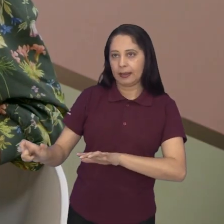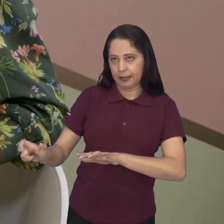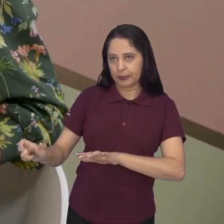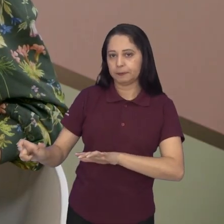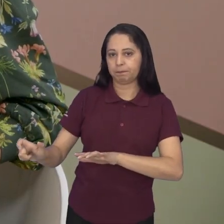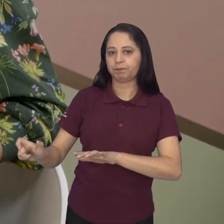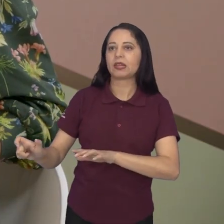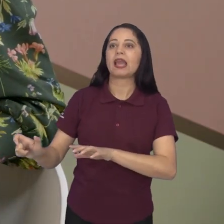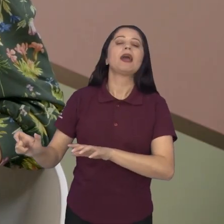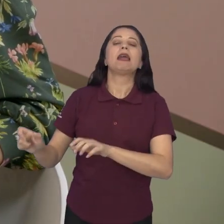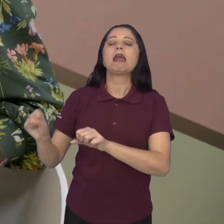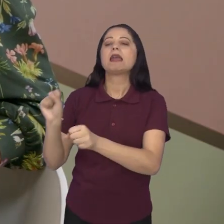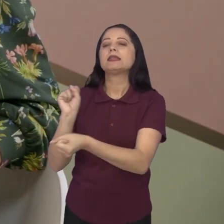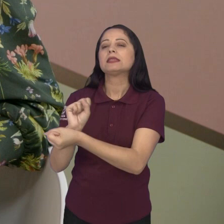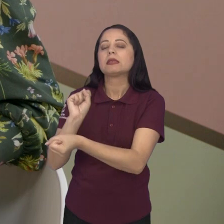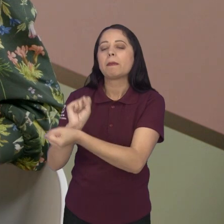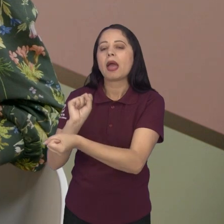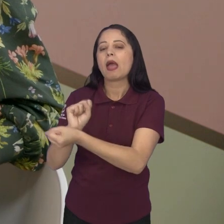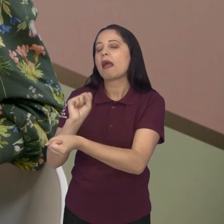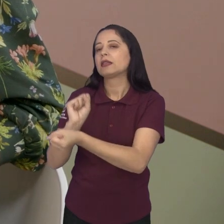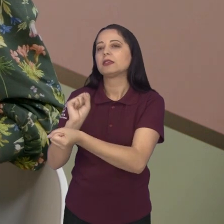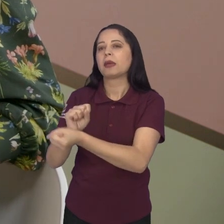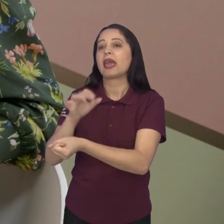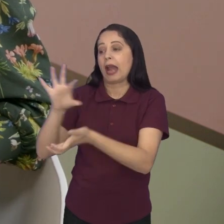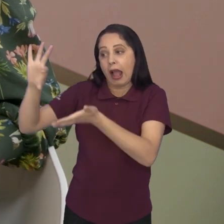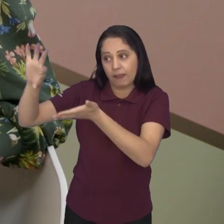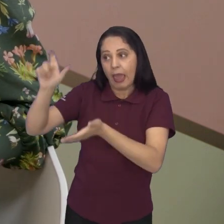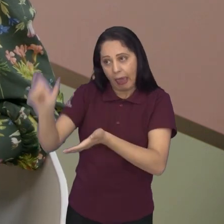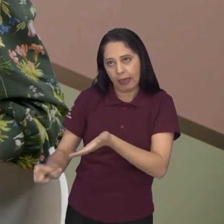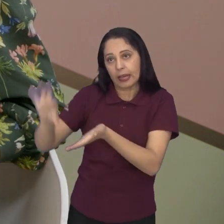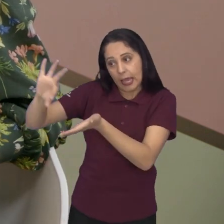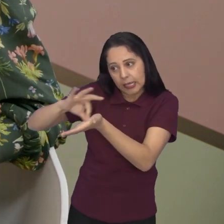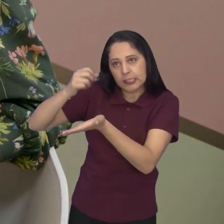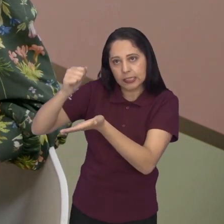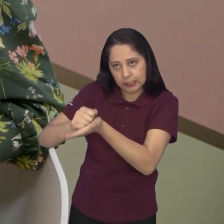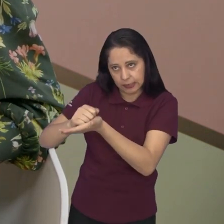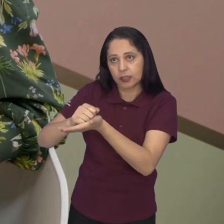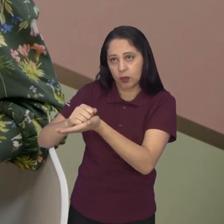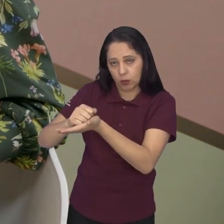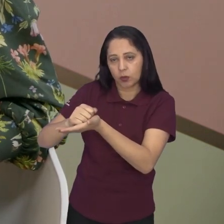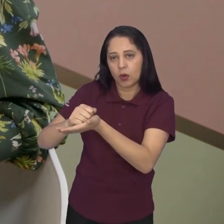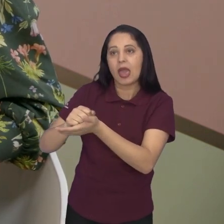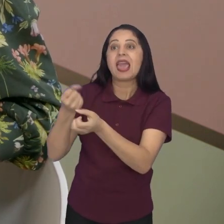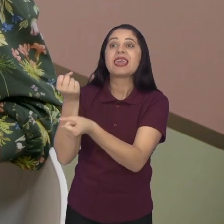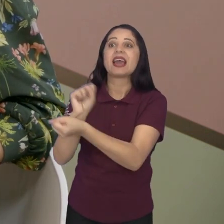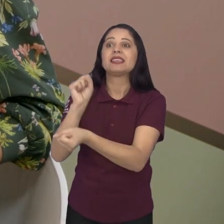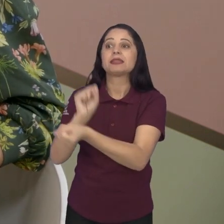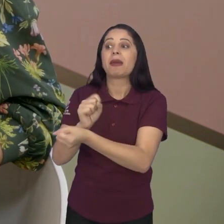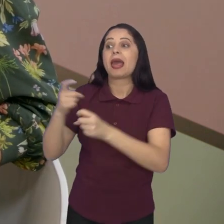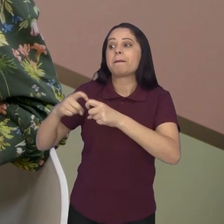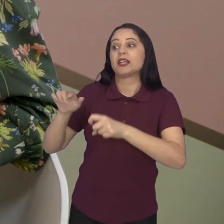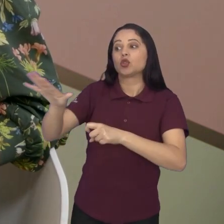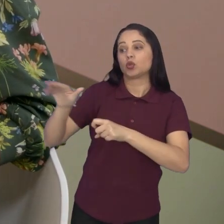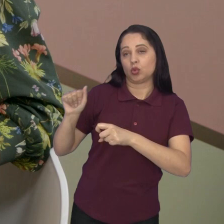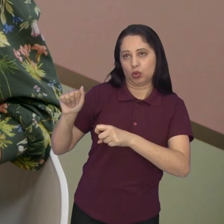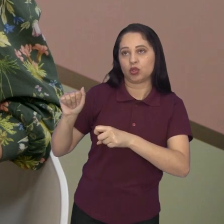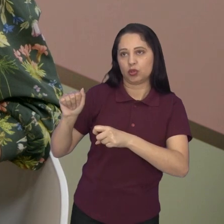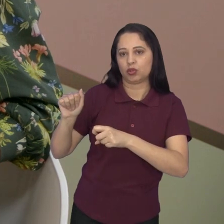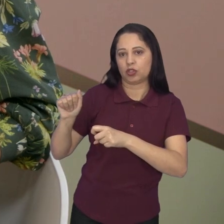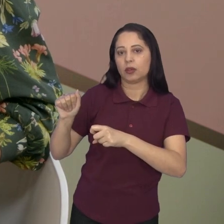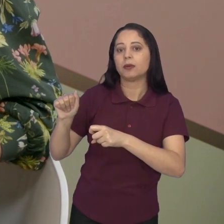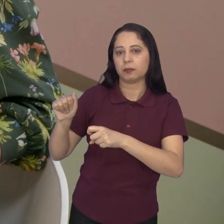fila de transplante, ele entra numa fila que a gente chama de fila universal, ela é nacional. E aí o paciente vai